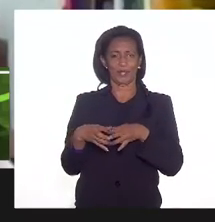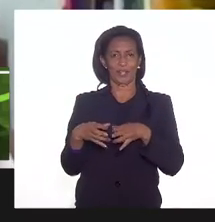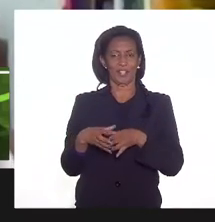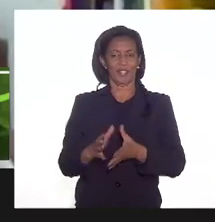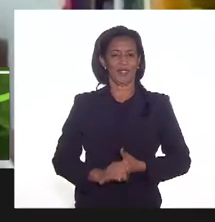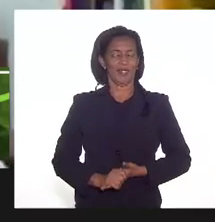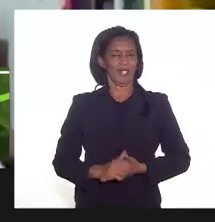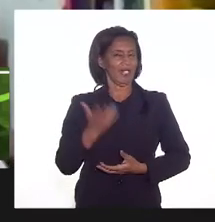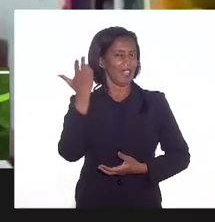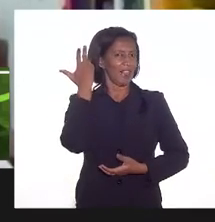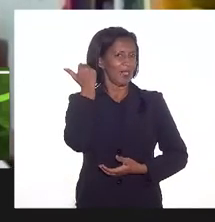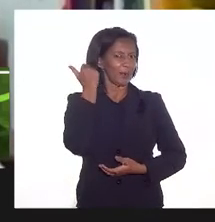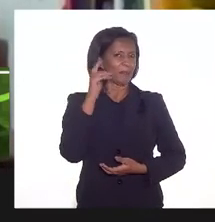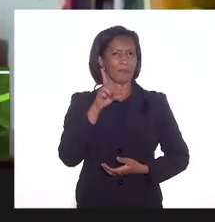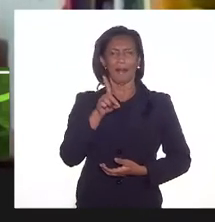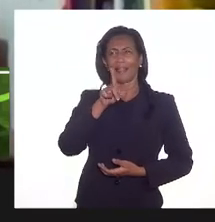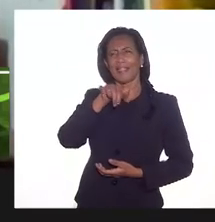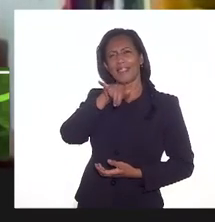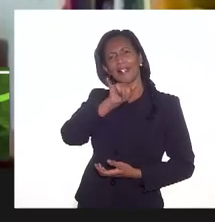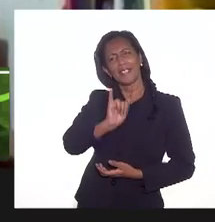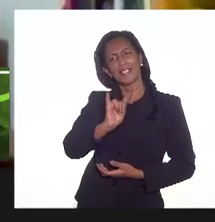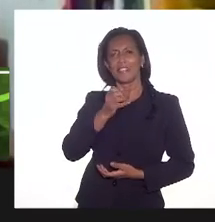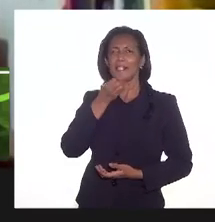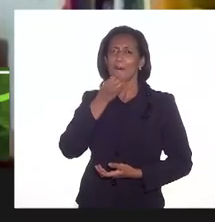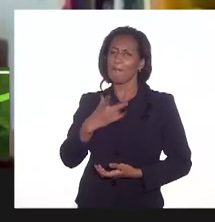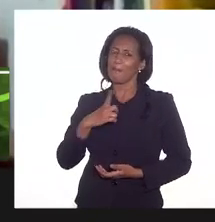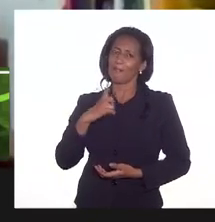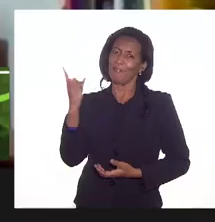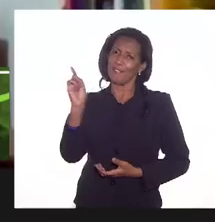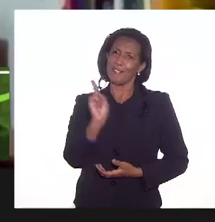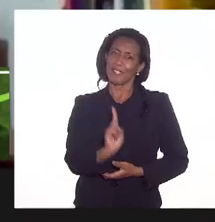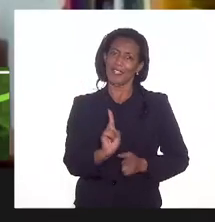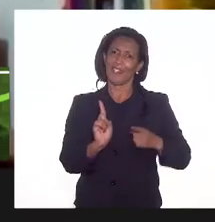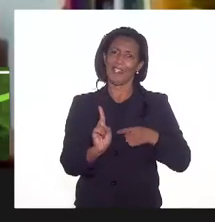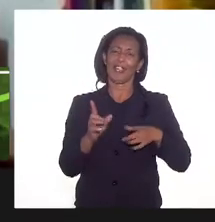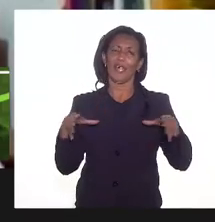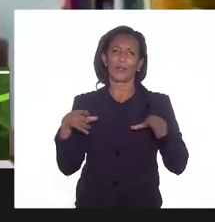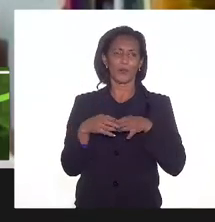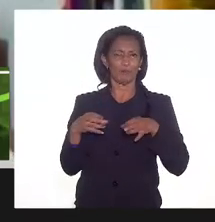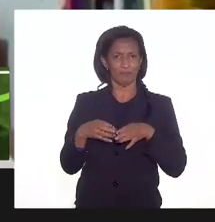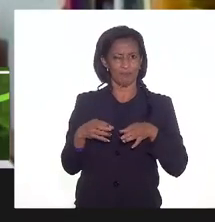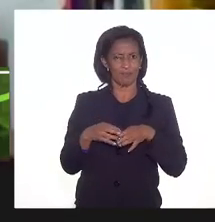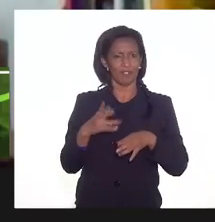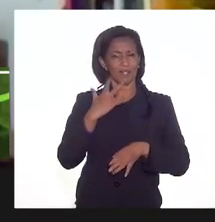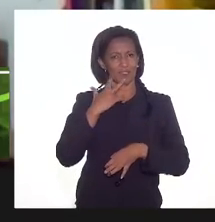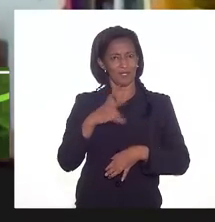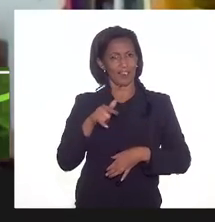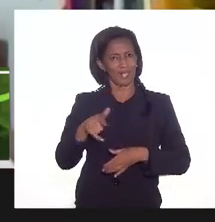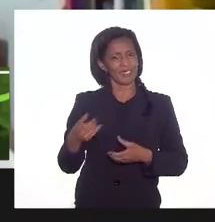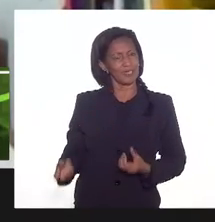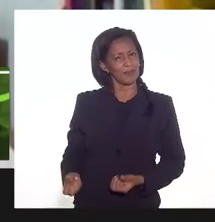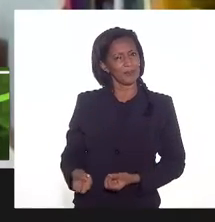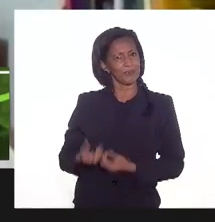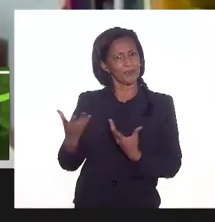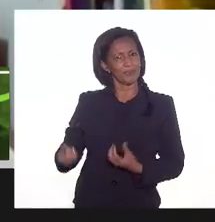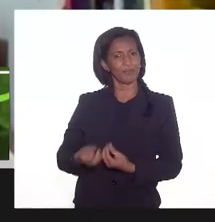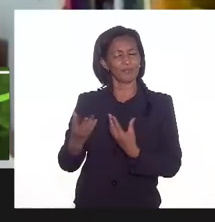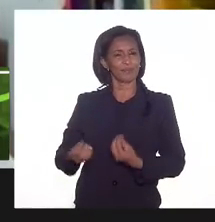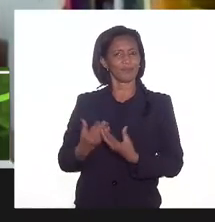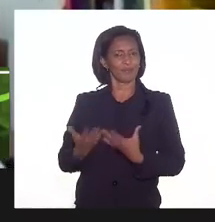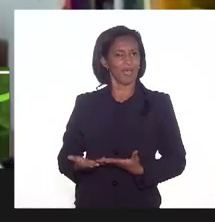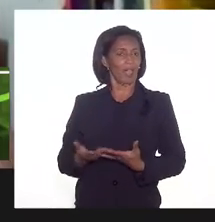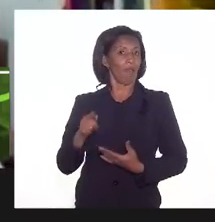Eliomar Dani que bom ter você aqui na condução dizer que assim essa iniciativa é